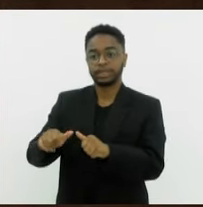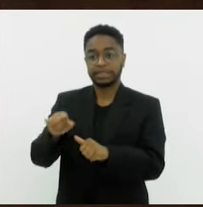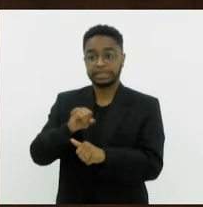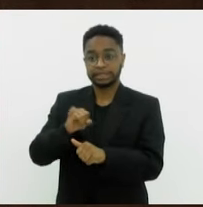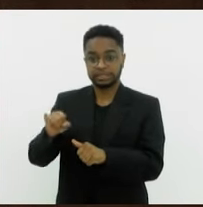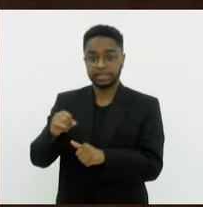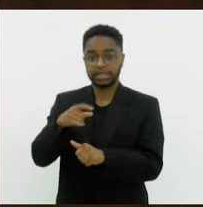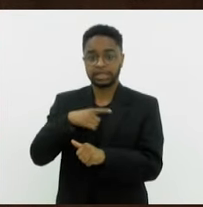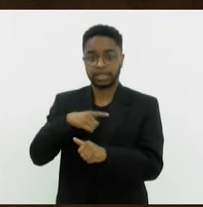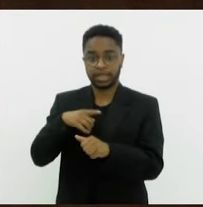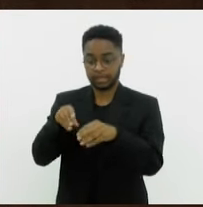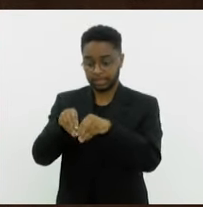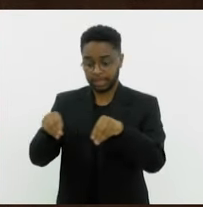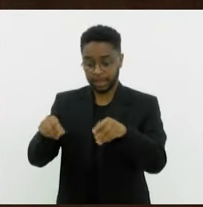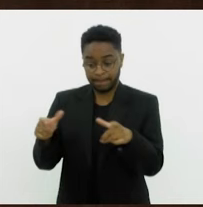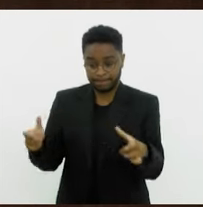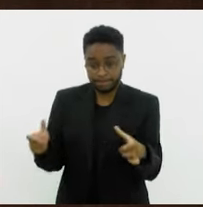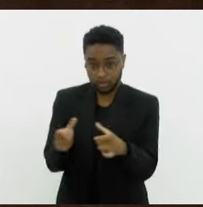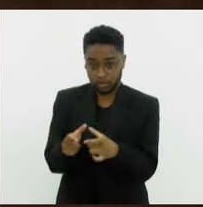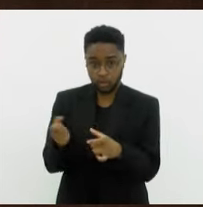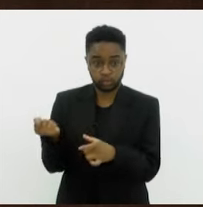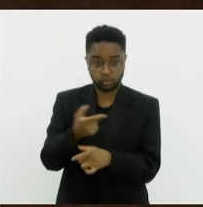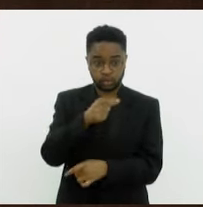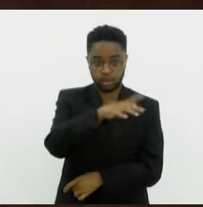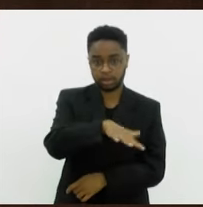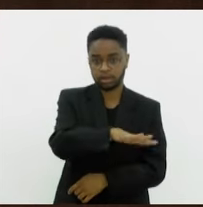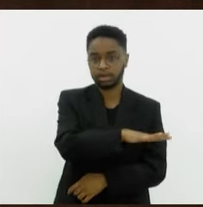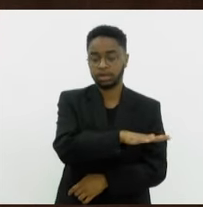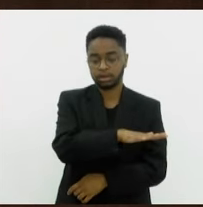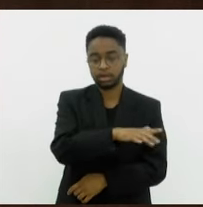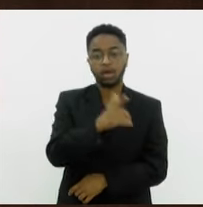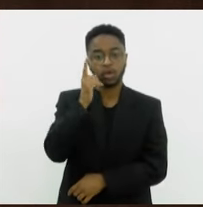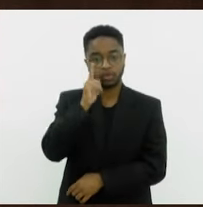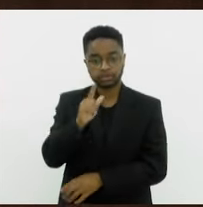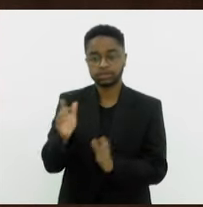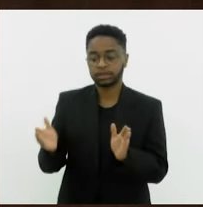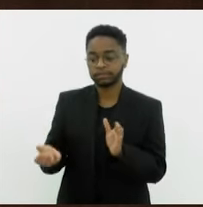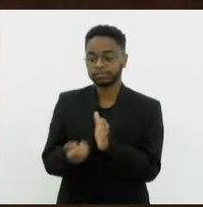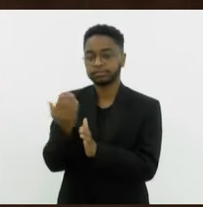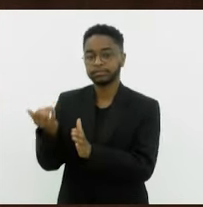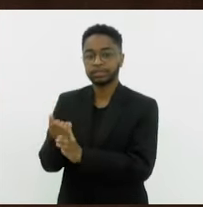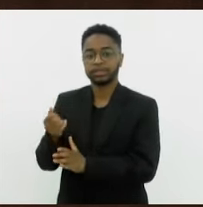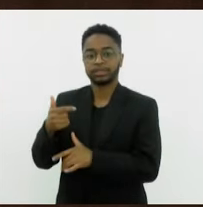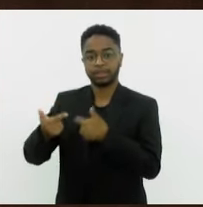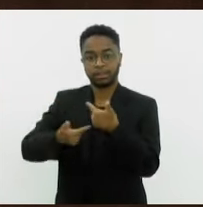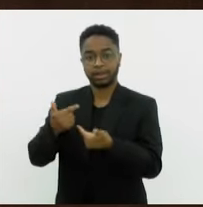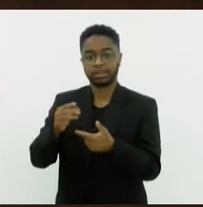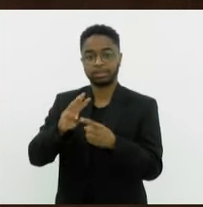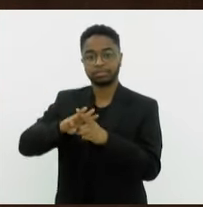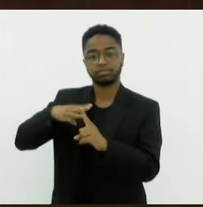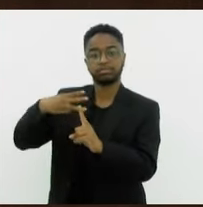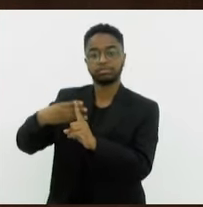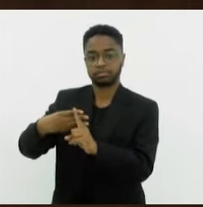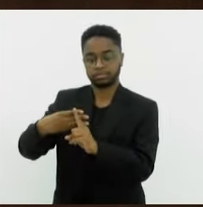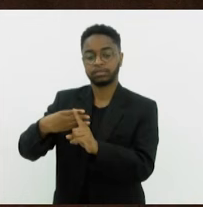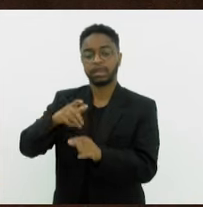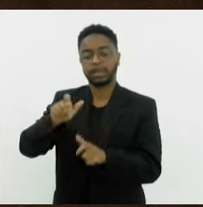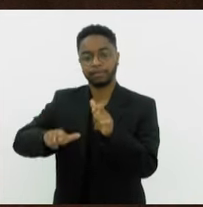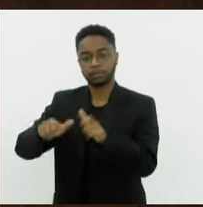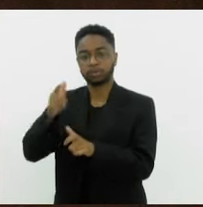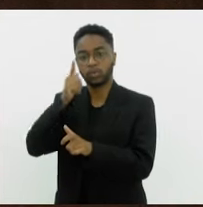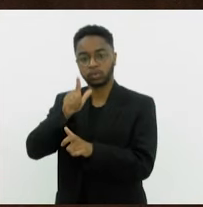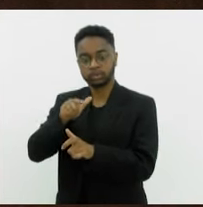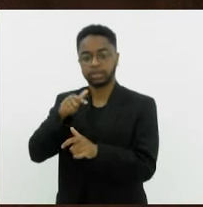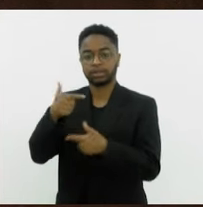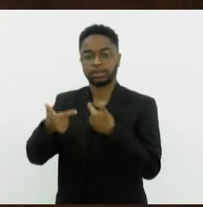uma extensão de terra muito menor do que o latifúndio, emprega quase 3 vezes a quantidade de gente que é